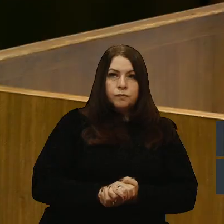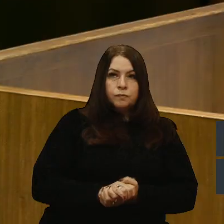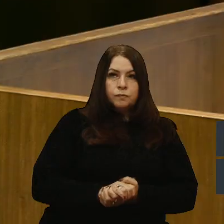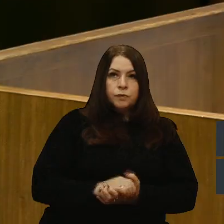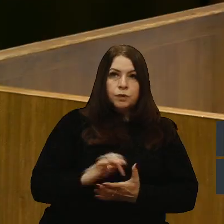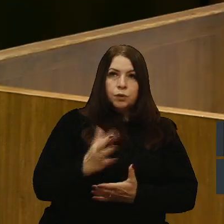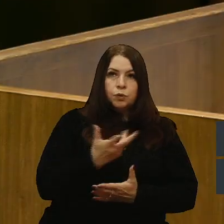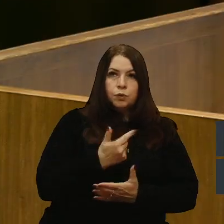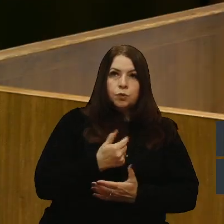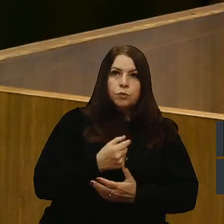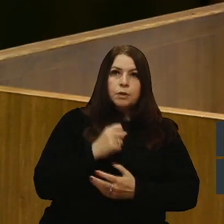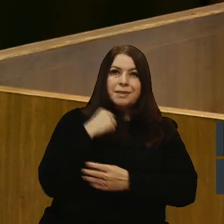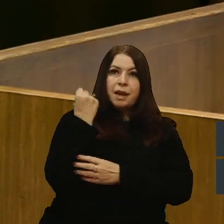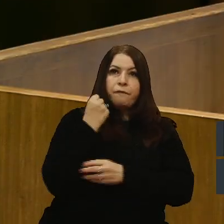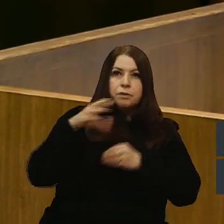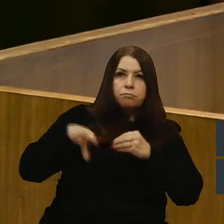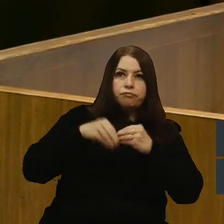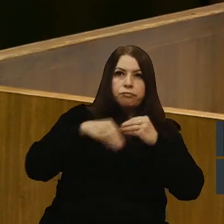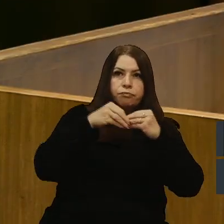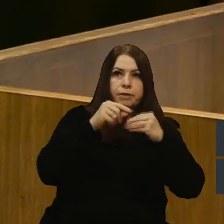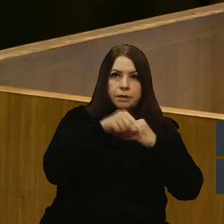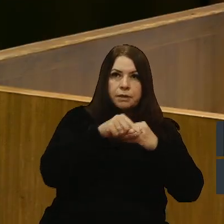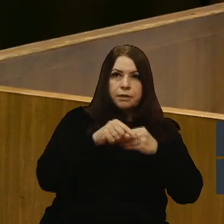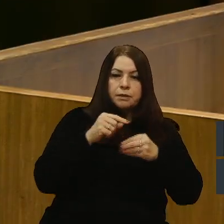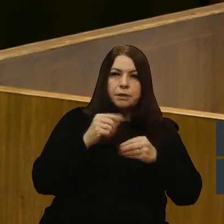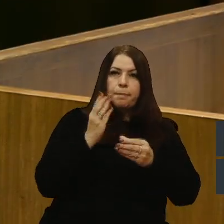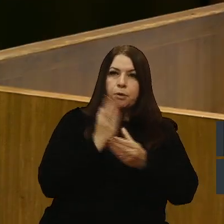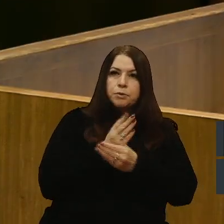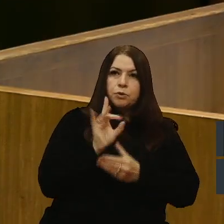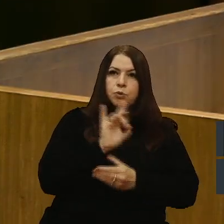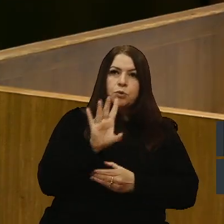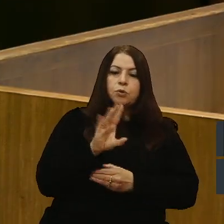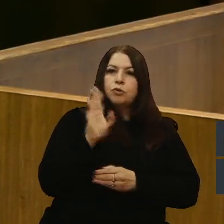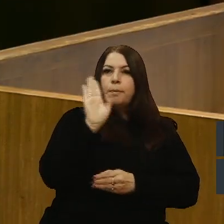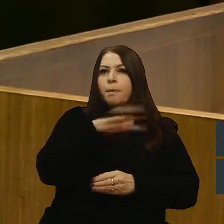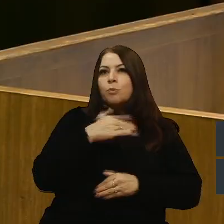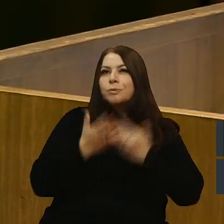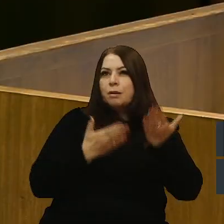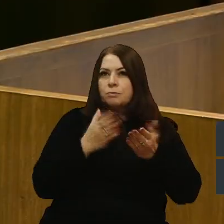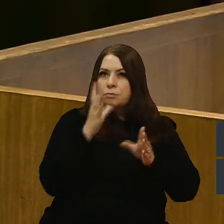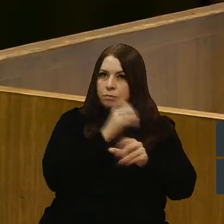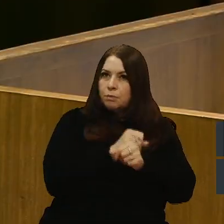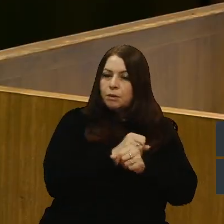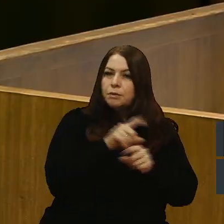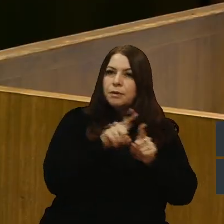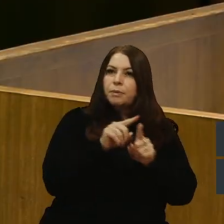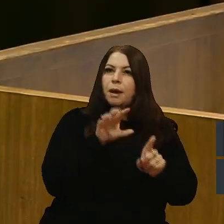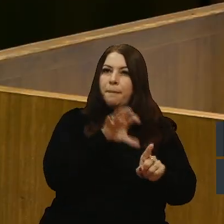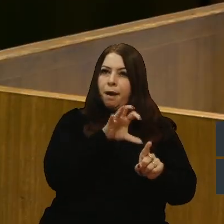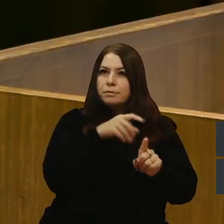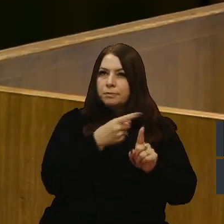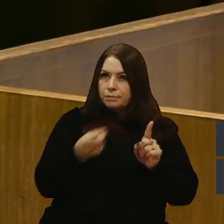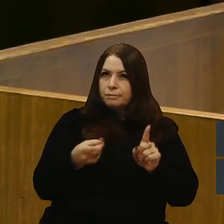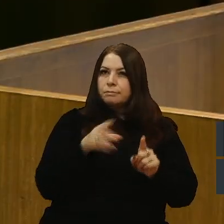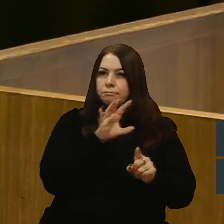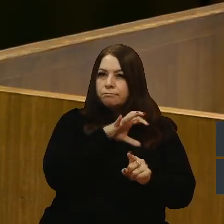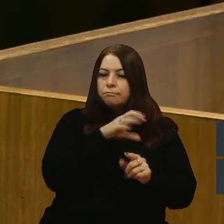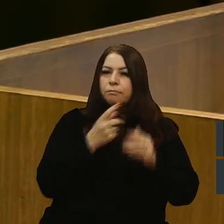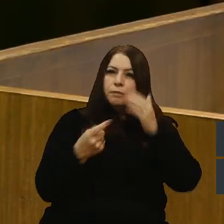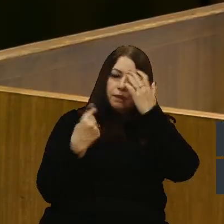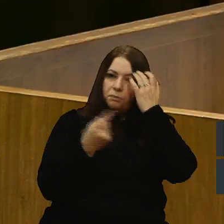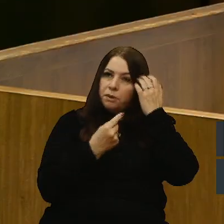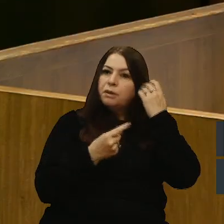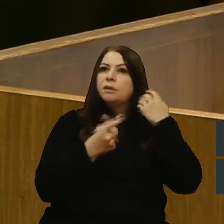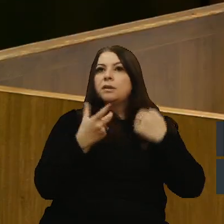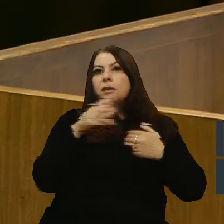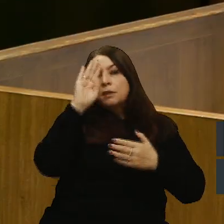os seus agravantes, que temos alguns nesse processo, não só de maus tratos, mas também de ameaça e coação. Eu